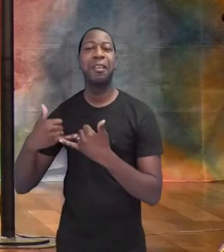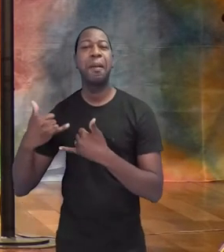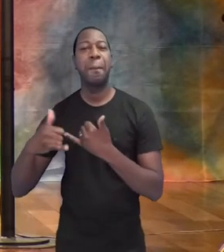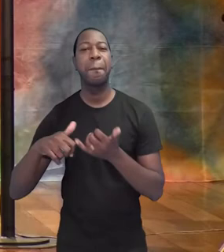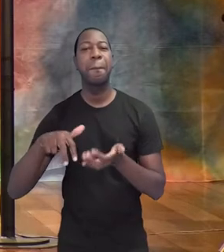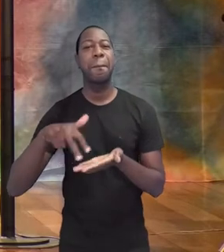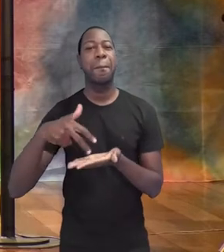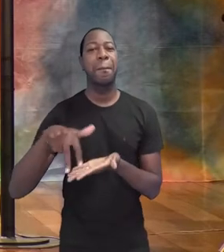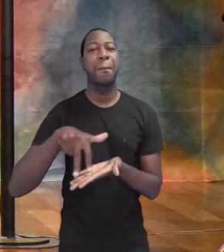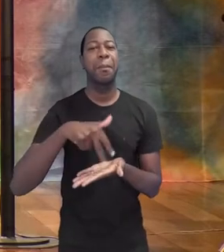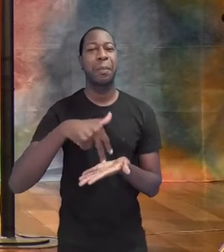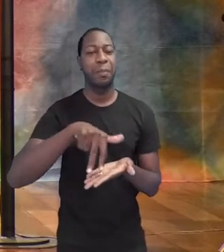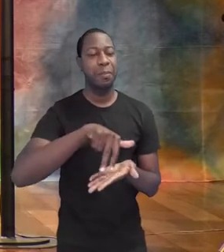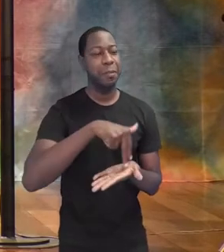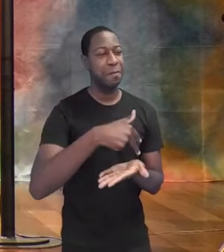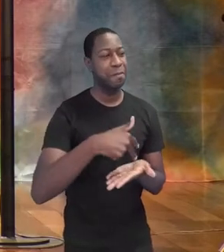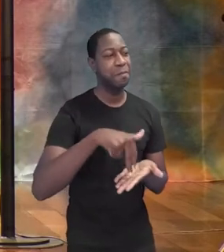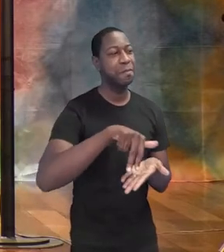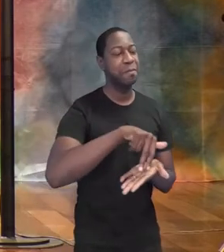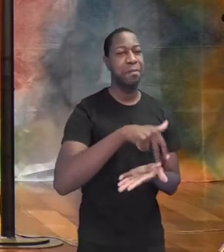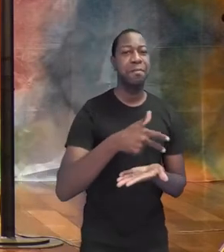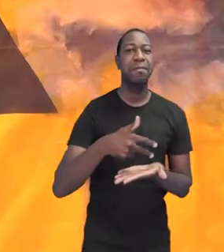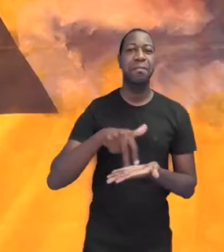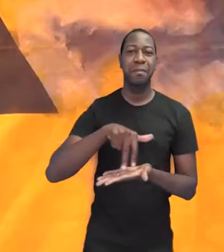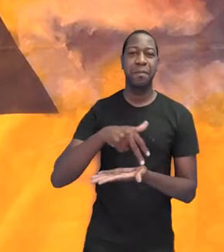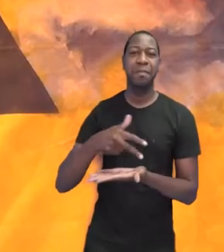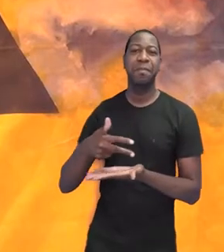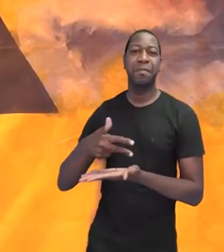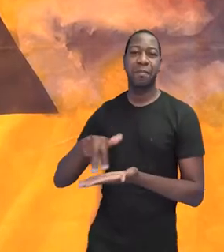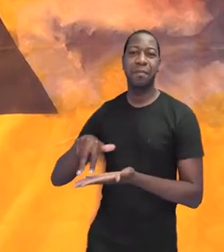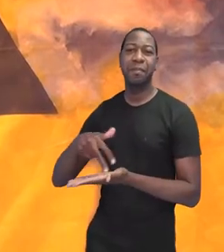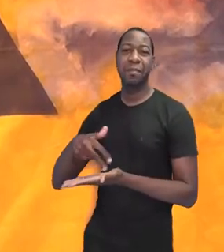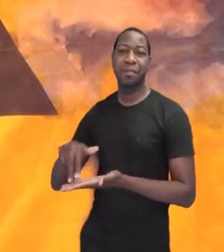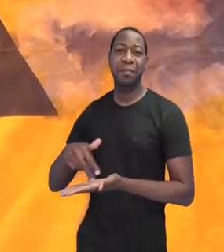Surupango da vingança,